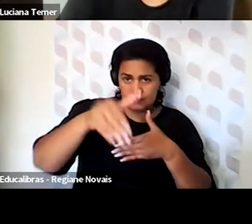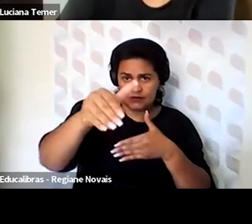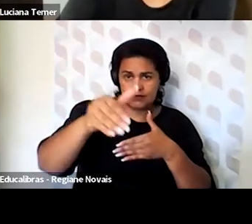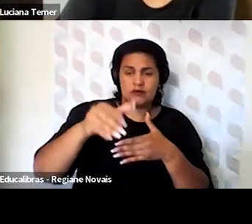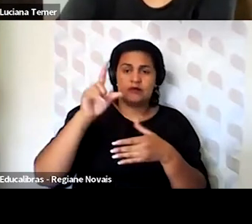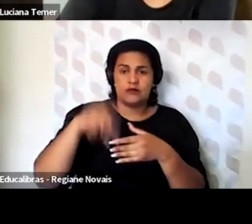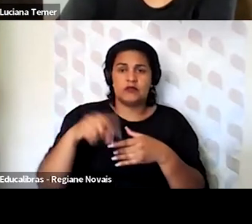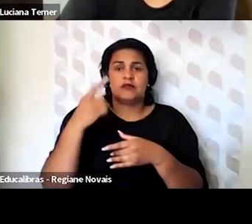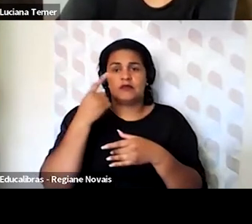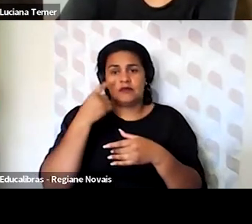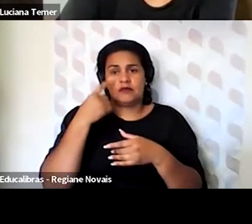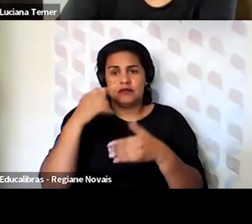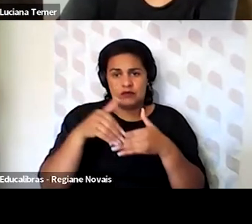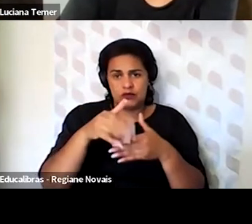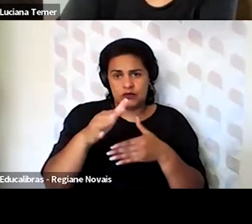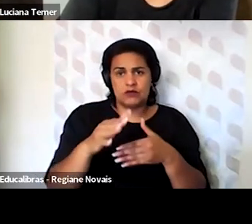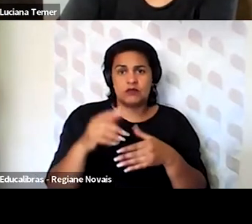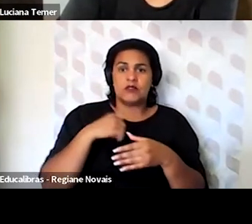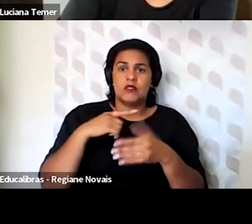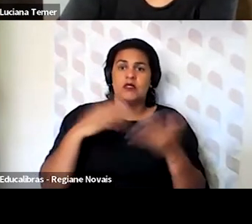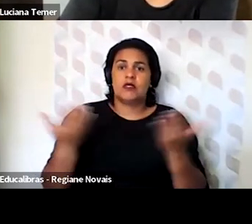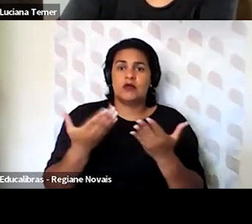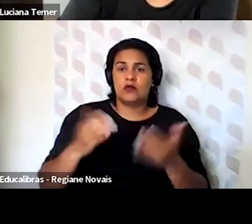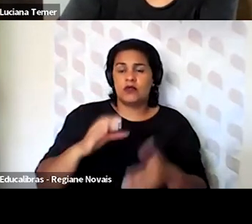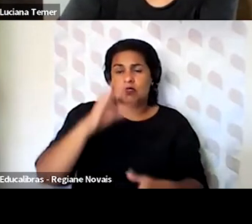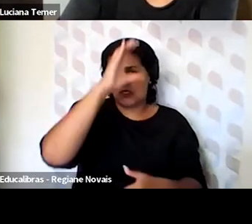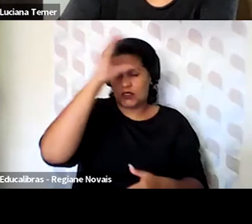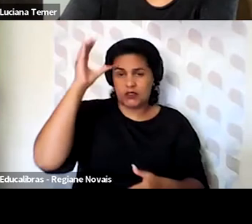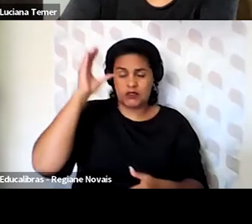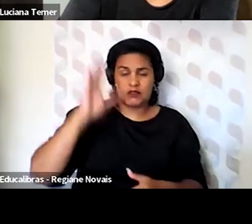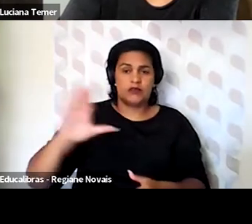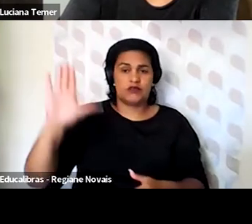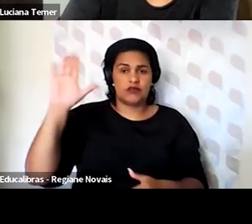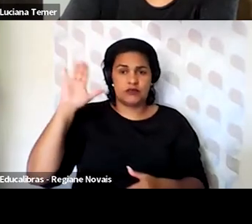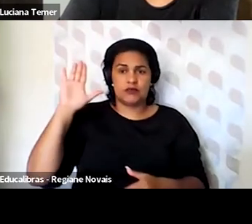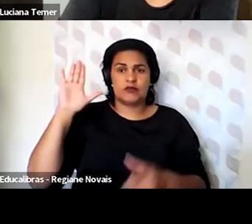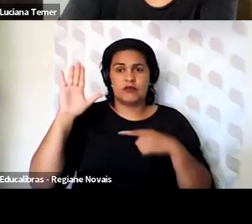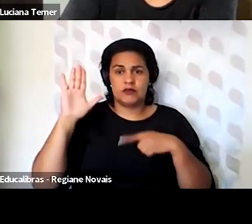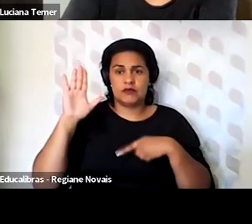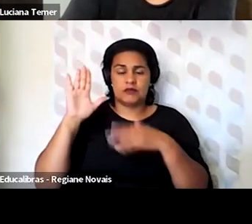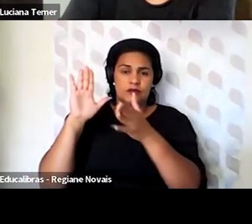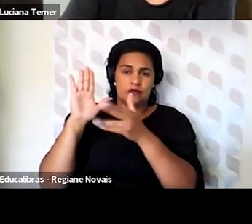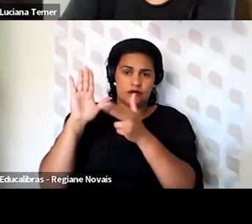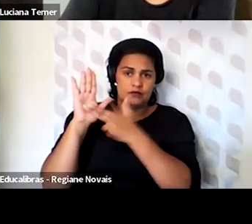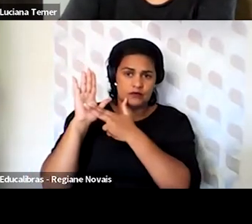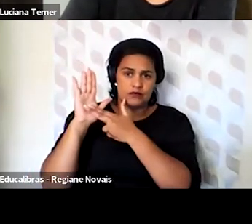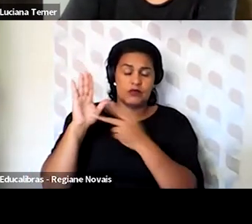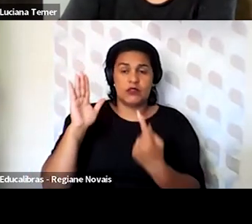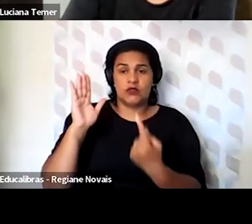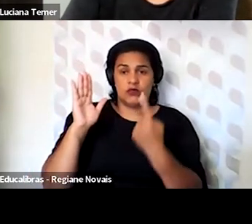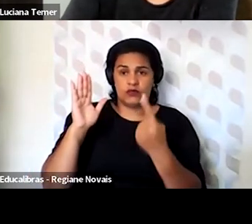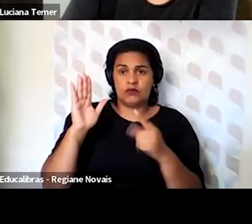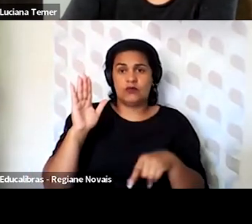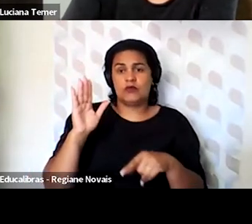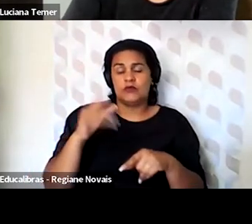das únicas candidaturas em curso, se a gente considerar aí também a chamada terceira via, essa ficção inventada pela imprensa, porque,